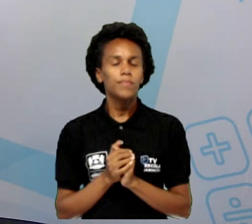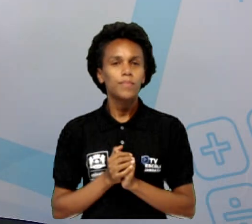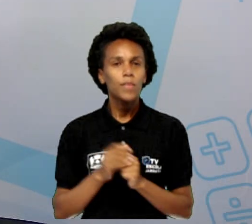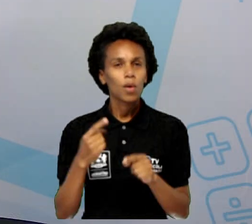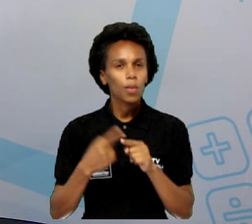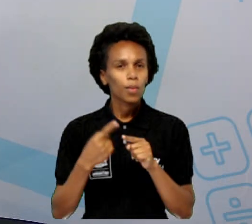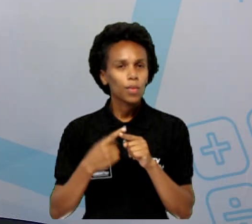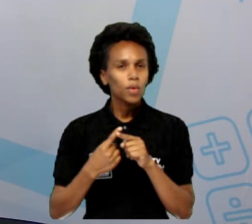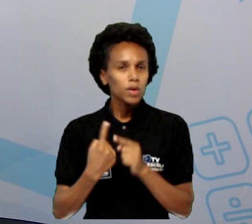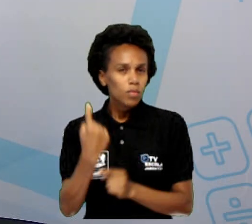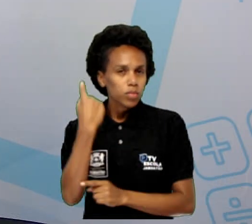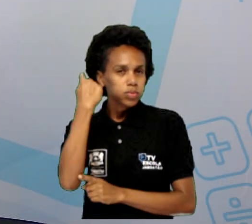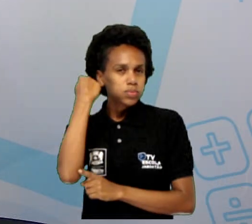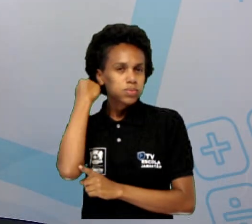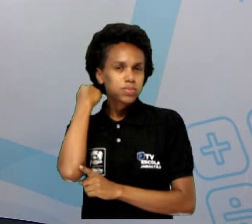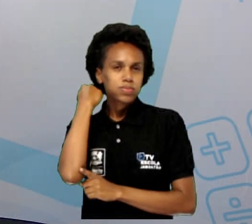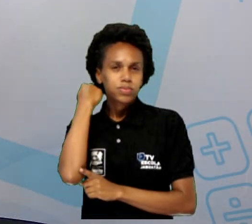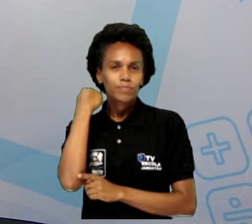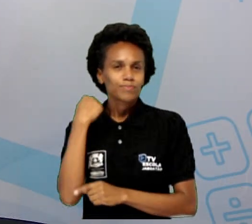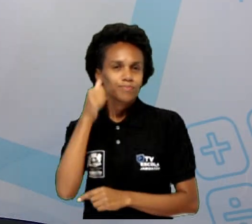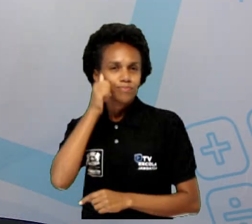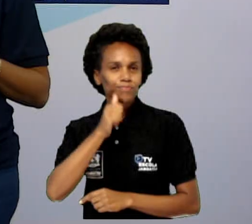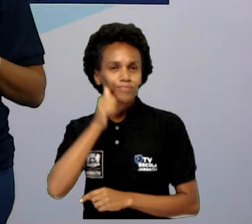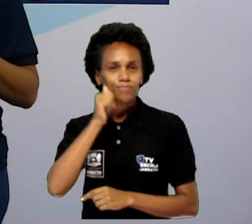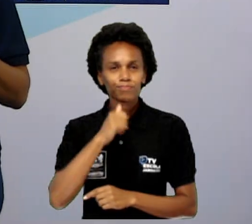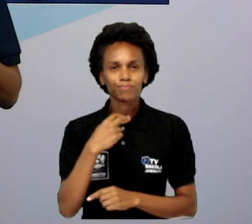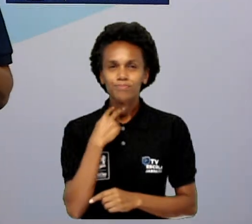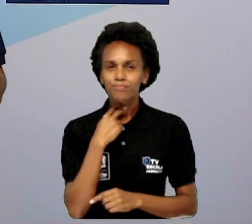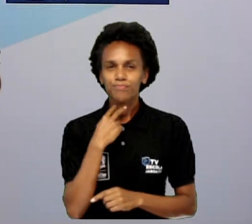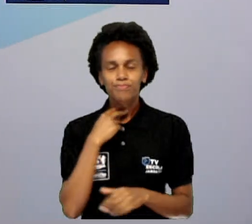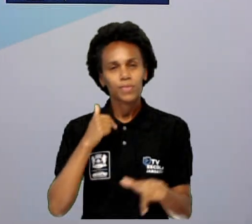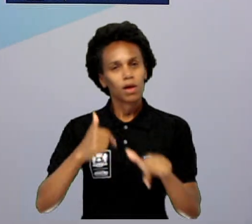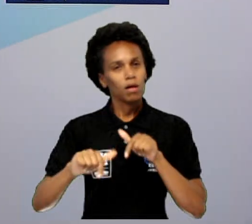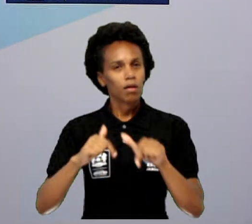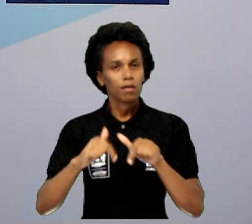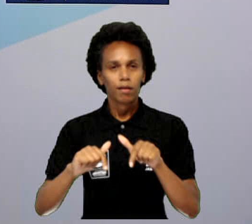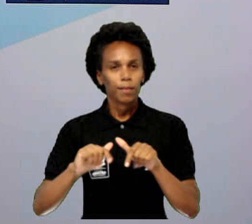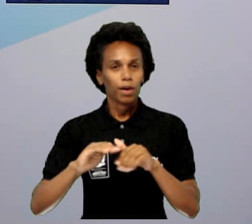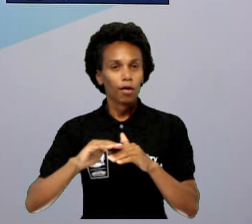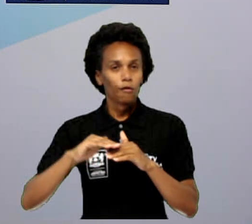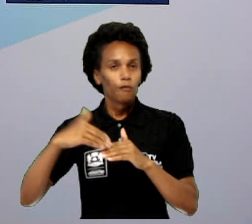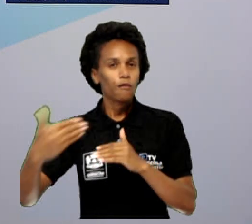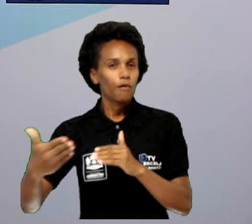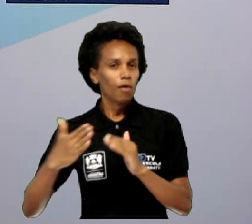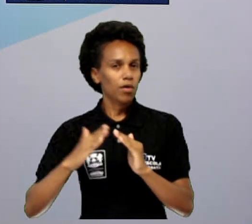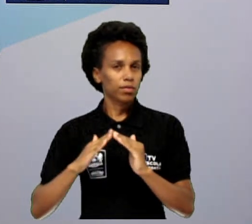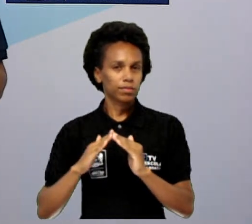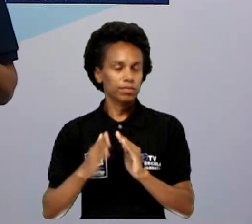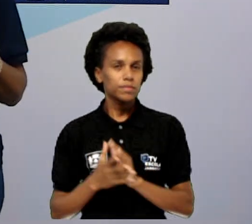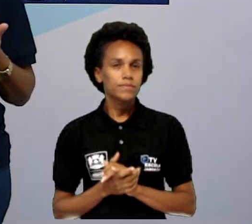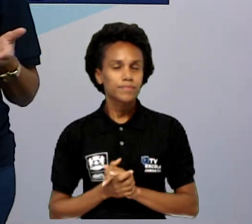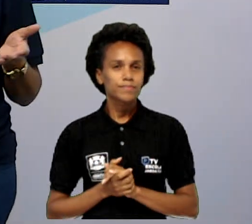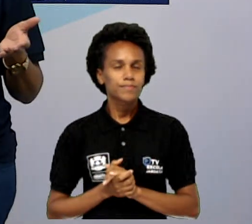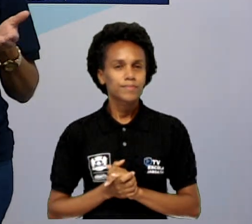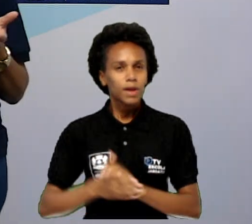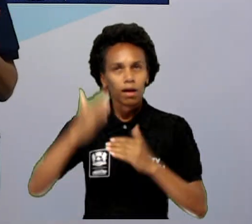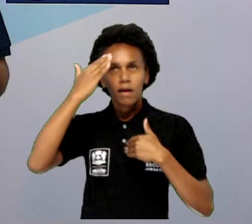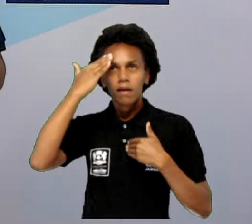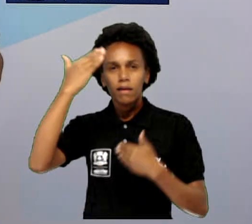principalmente fora de casa, tá certo? Graças a Deus, algumas coisas mudaram, né?